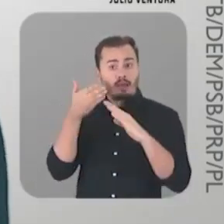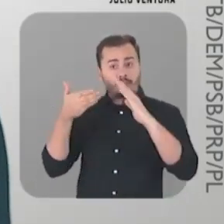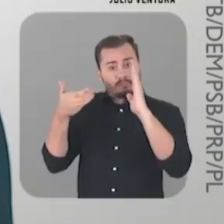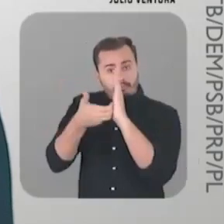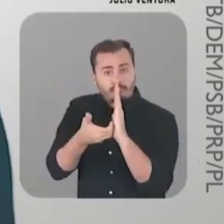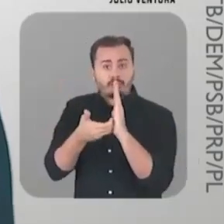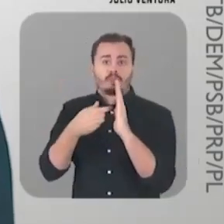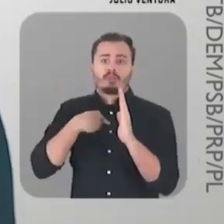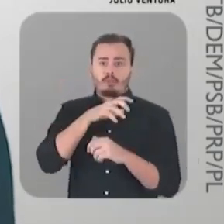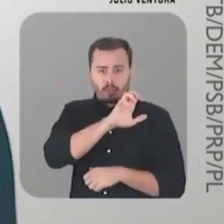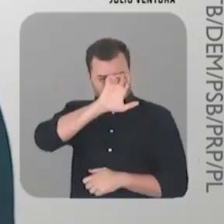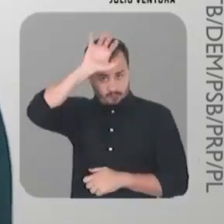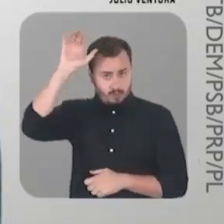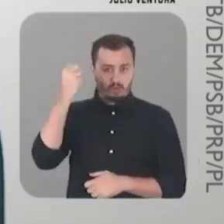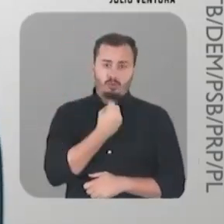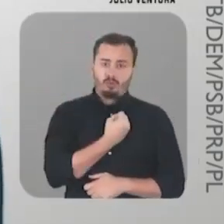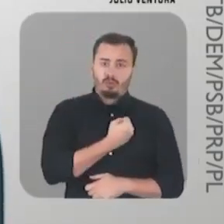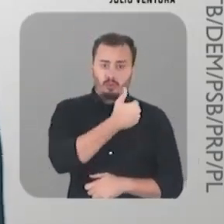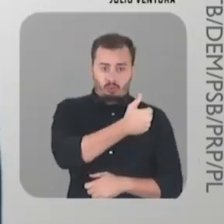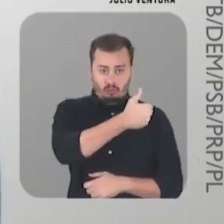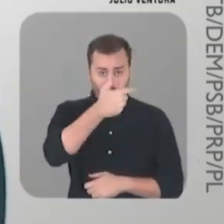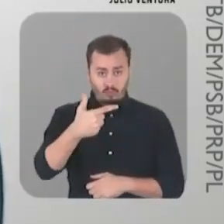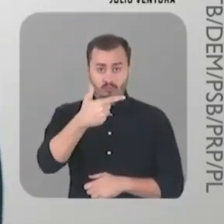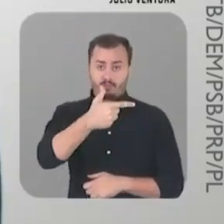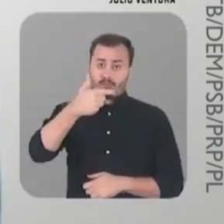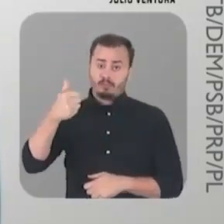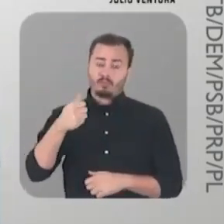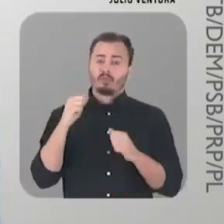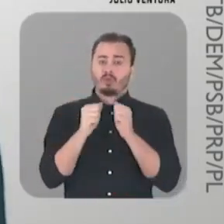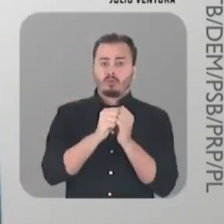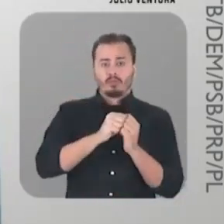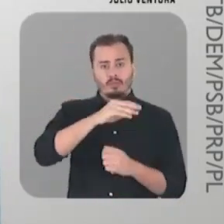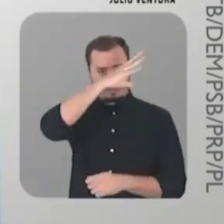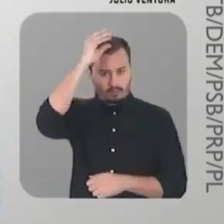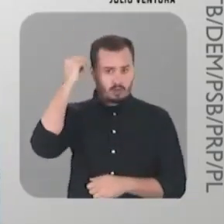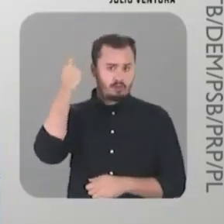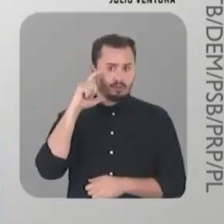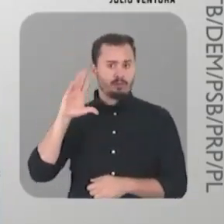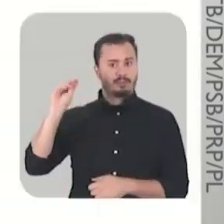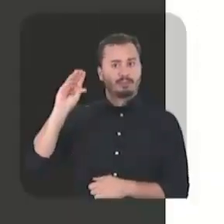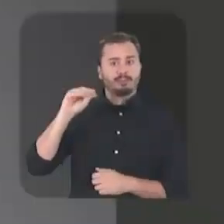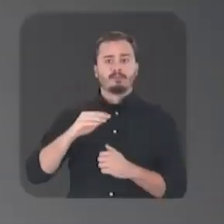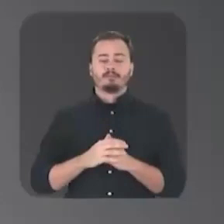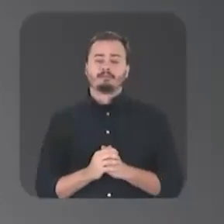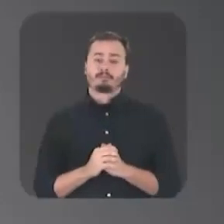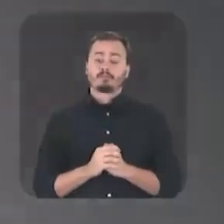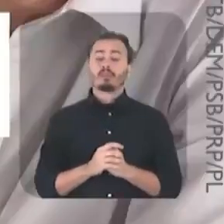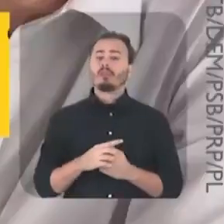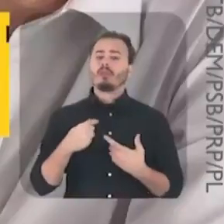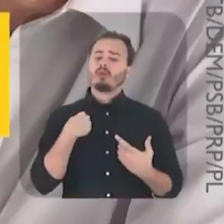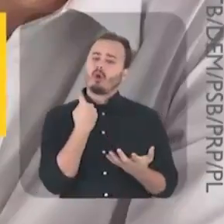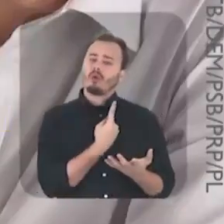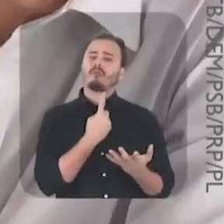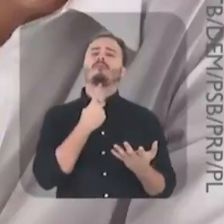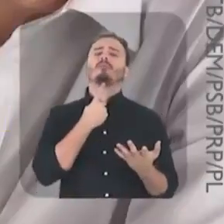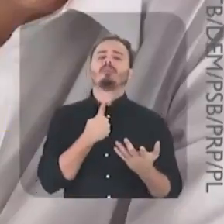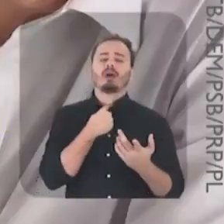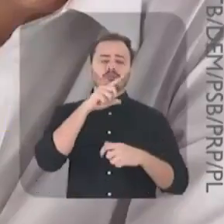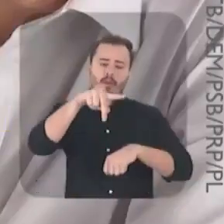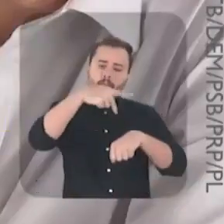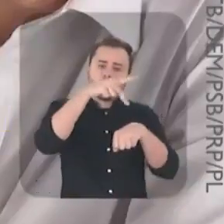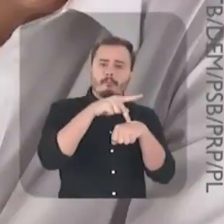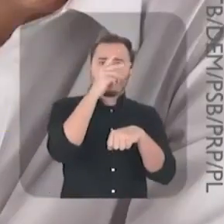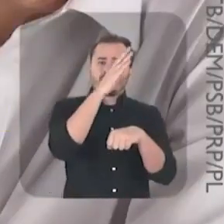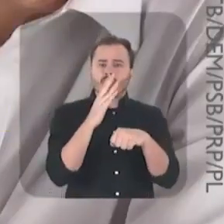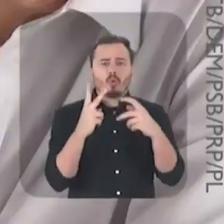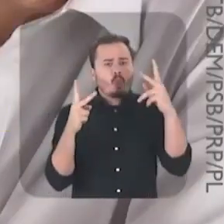levar minha experiência à Câmara Federal. Mauro Filho, 1221, vou com Camilo Cid Ciro. O entusiasmo de construir